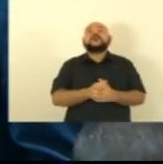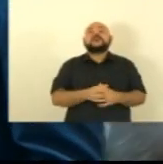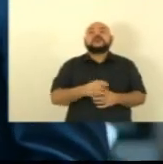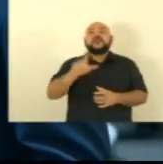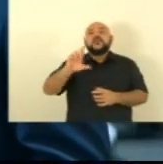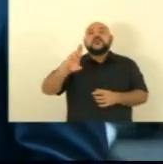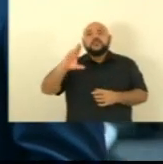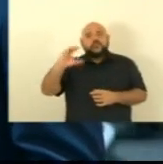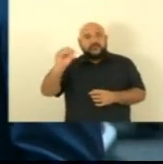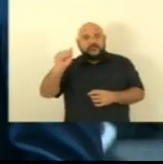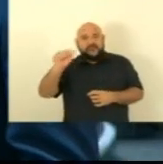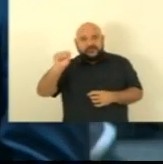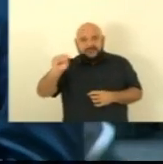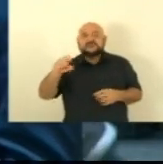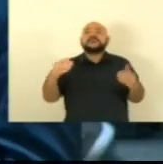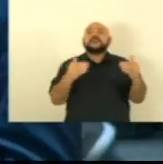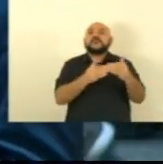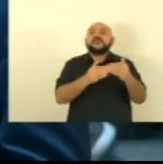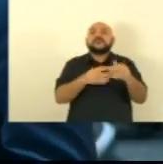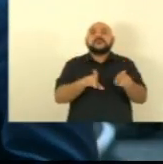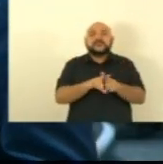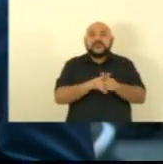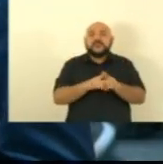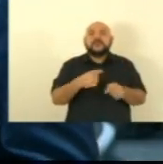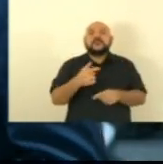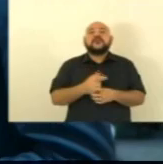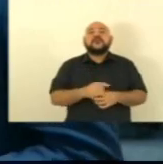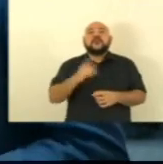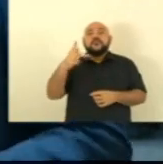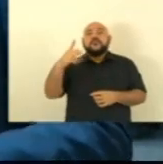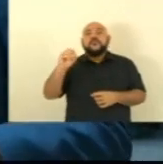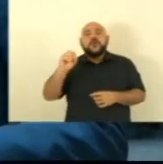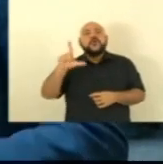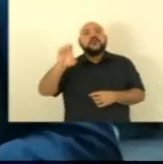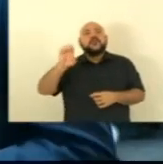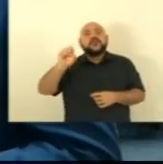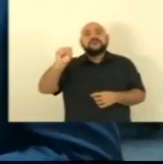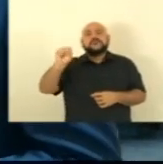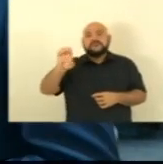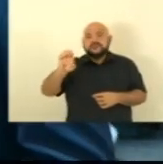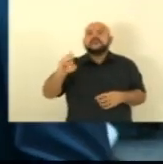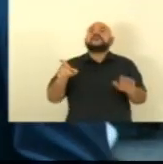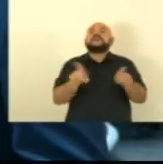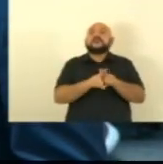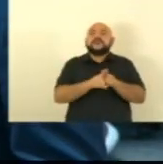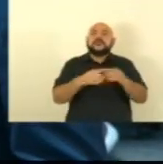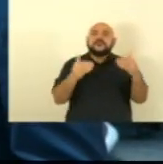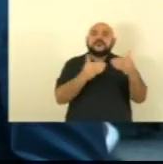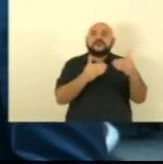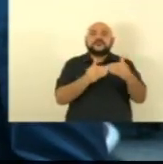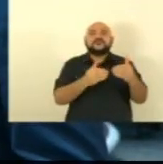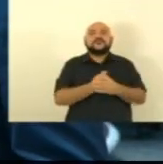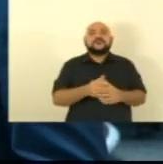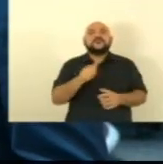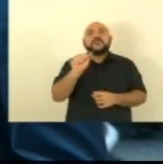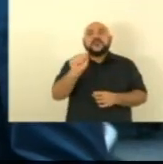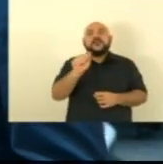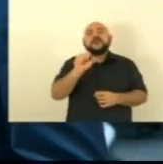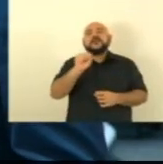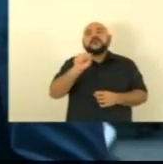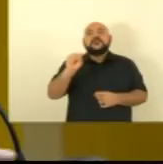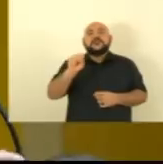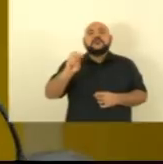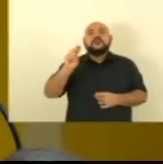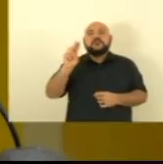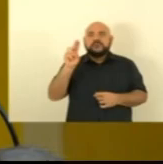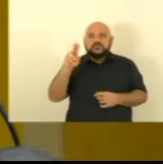Caramuça, deputado Lucas Caramuça com relator, deputado Lucas Polese, deputado Lucas Polese com relator, deputado Capitão Assunção. Com brilhante relatório do